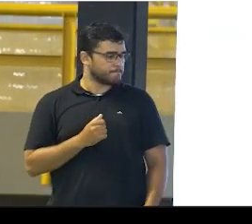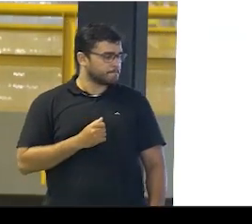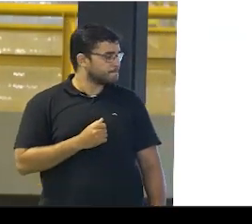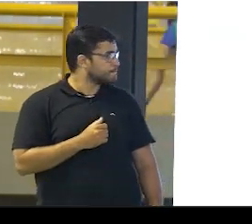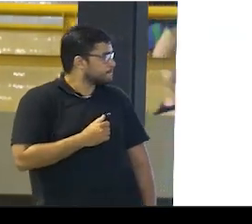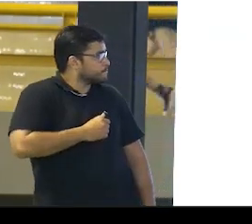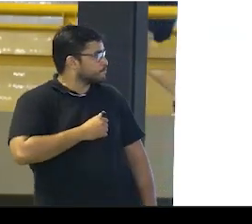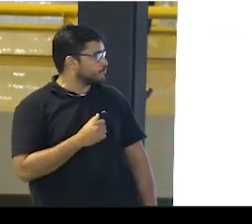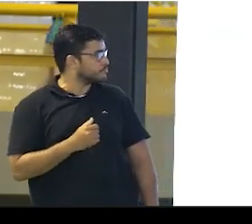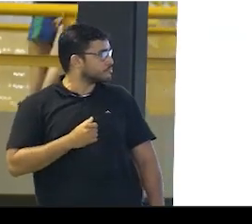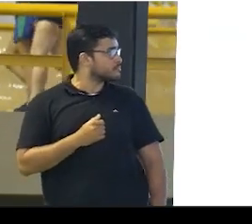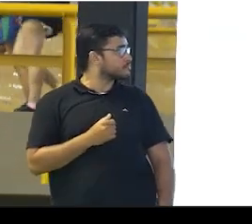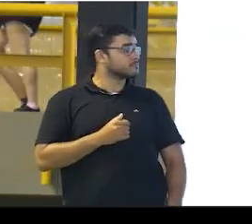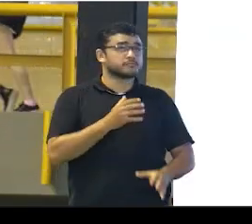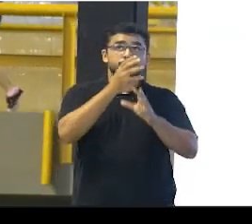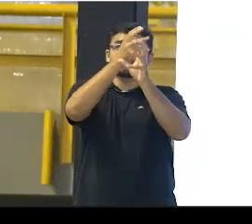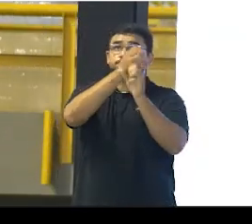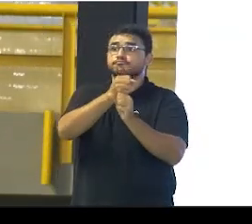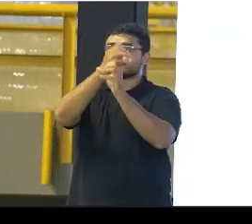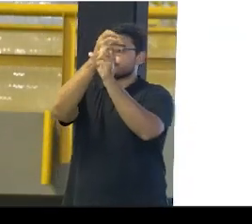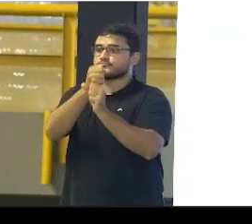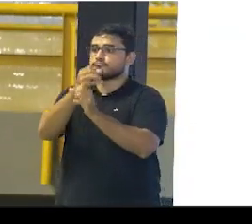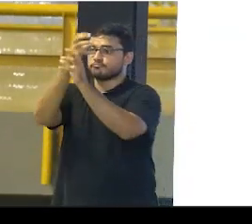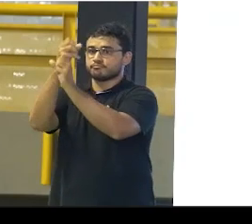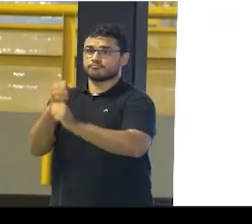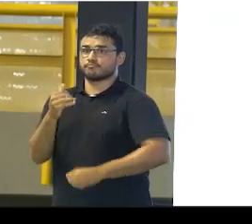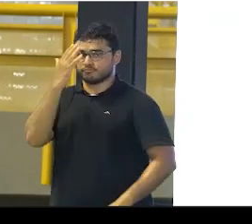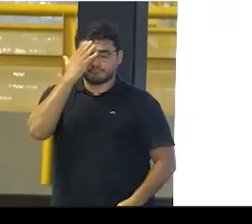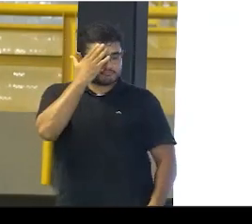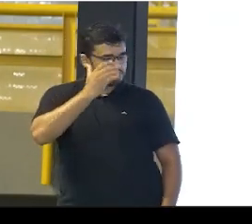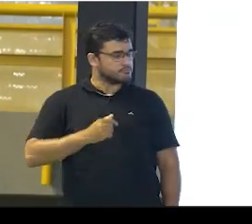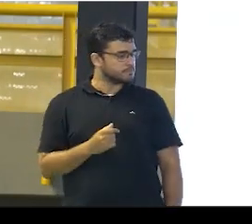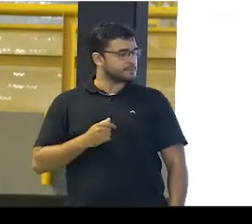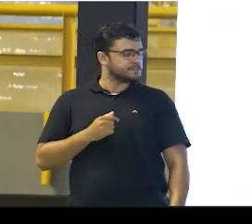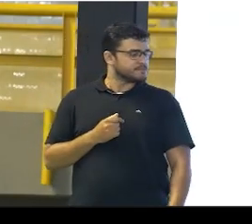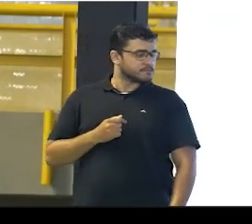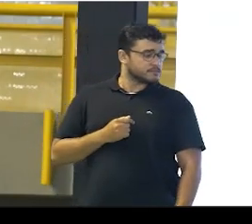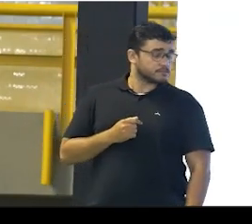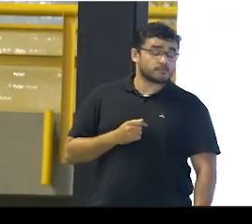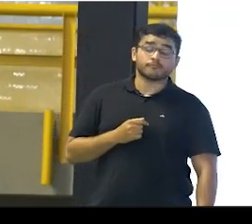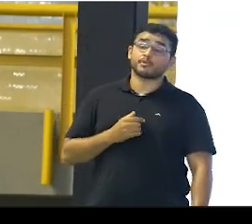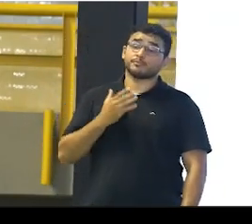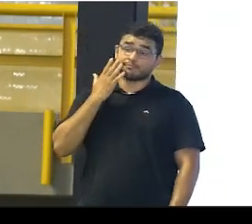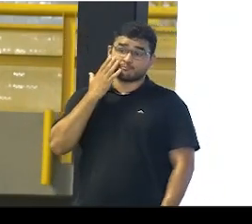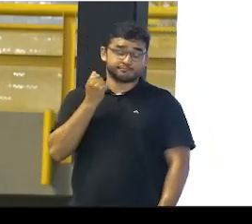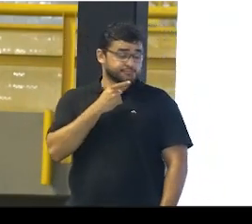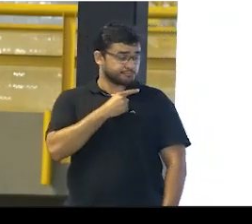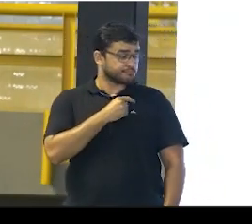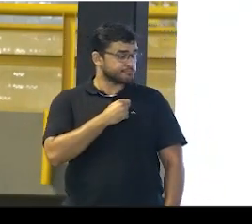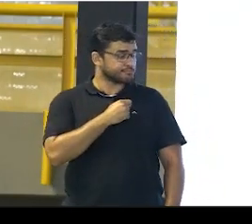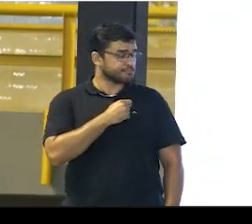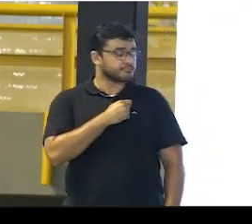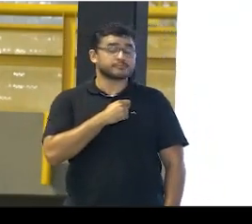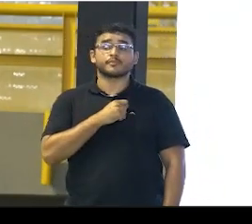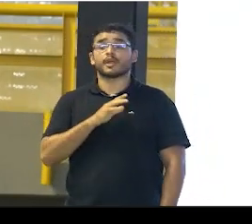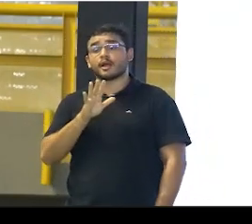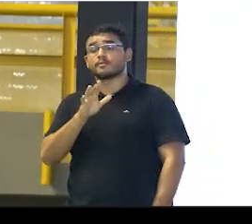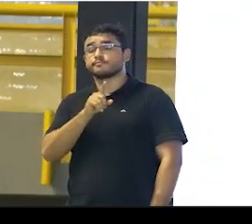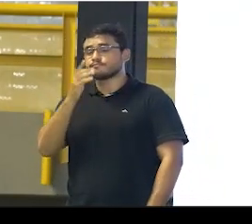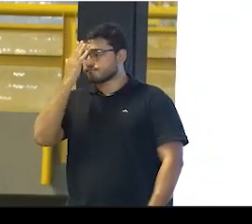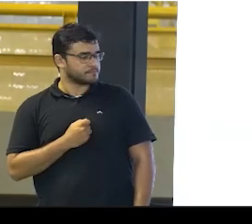em metros da base menor desse trapézio? Qual é a medida da base menor?